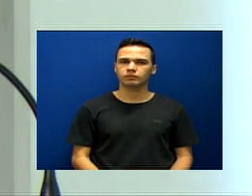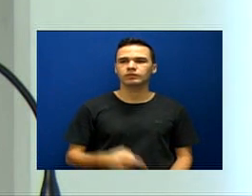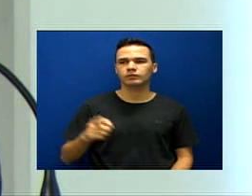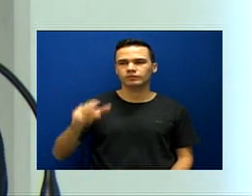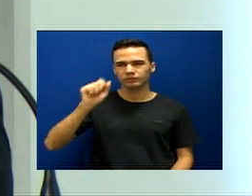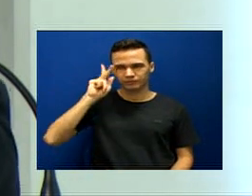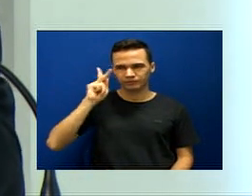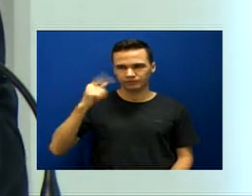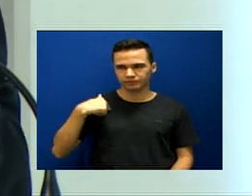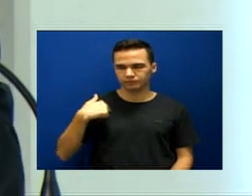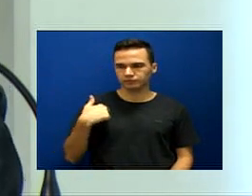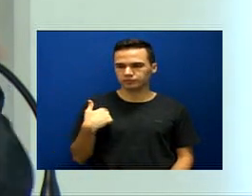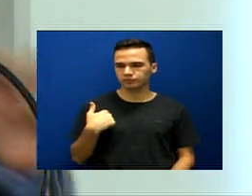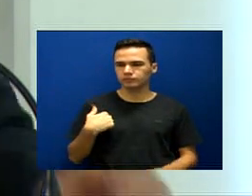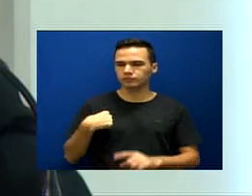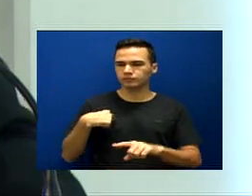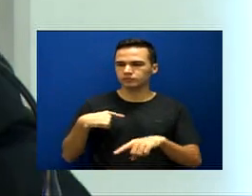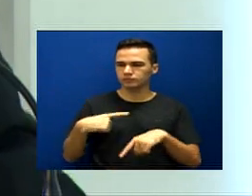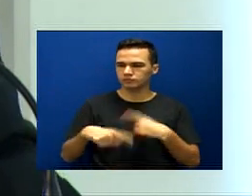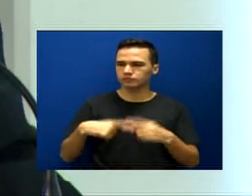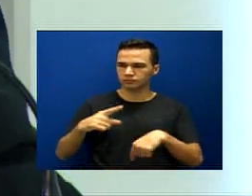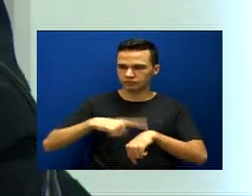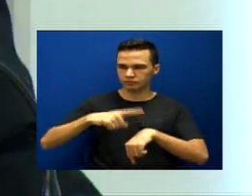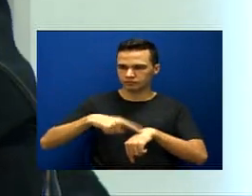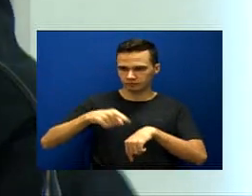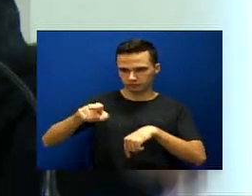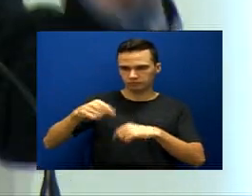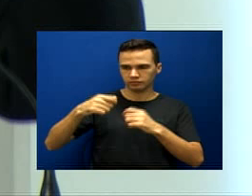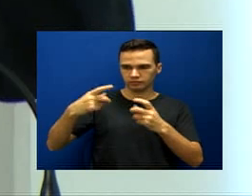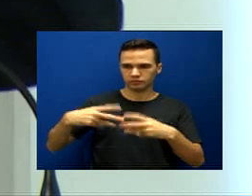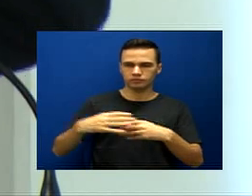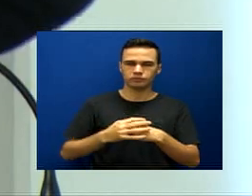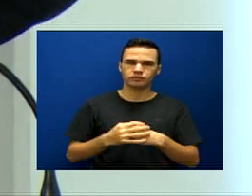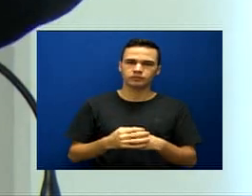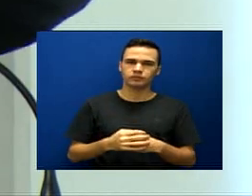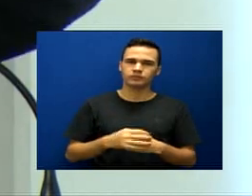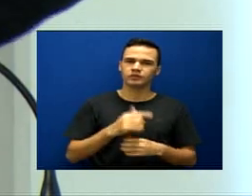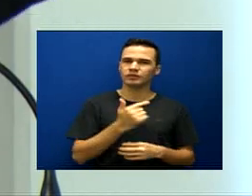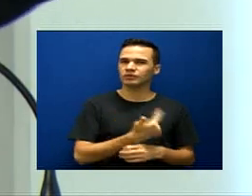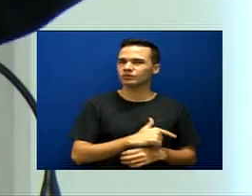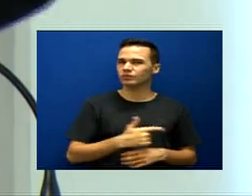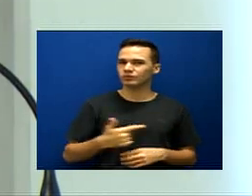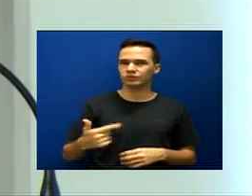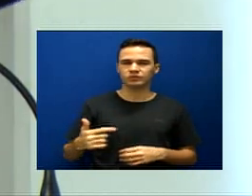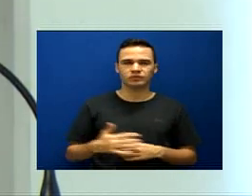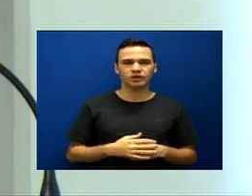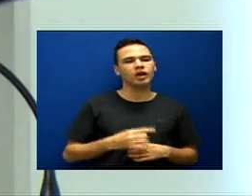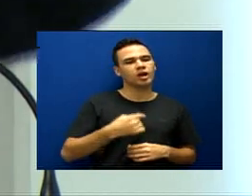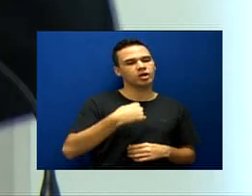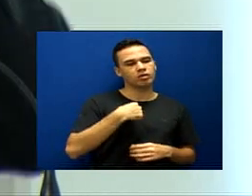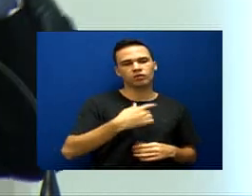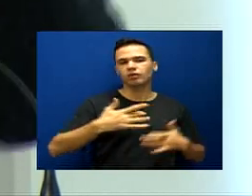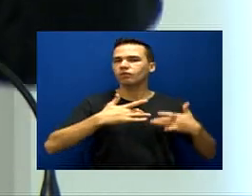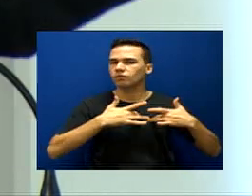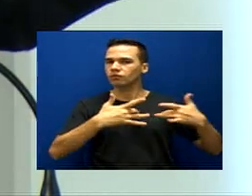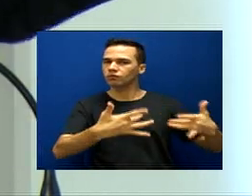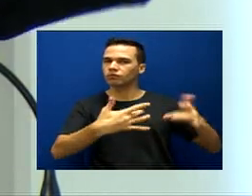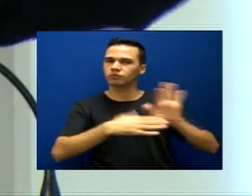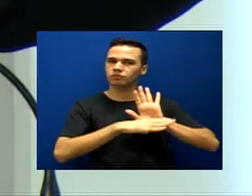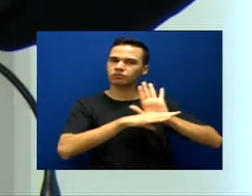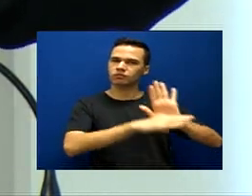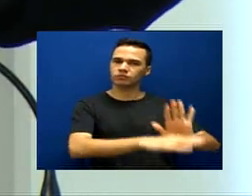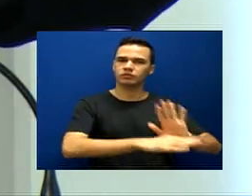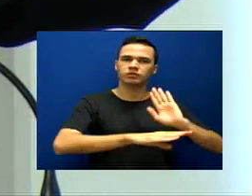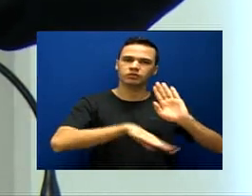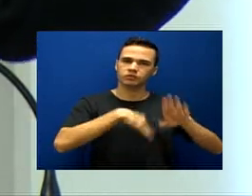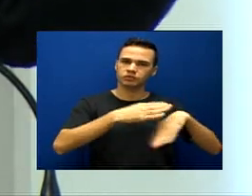pastor Apolo, para que aí eu abra, para que Vossa Excelência, viu, sem nenhum alinhamento, falou: João, voluntariamente quero apresentar, e da